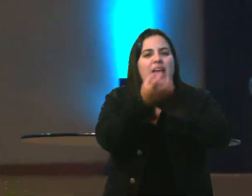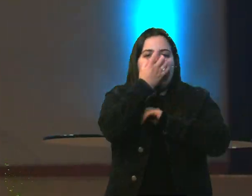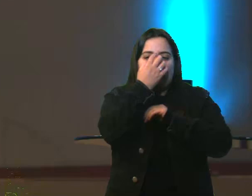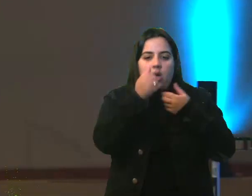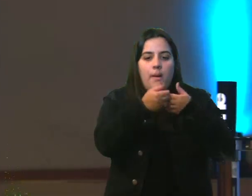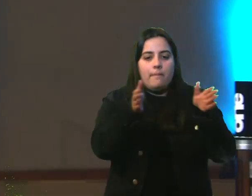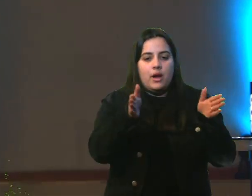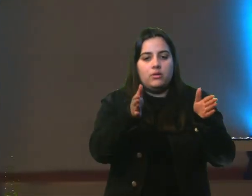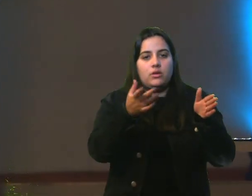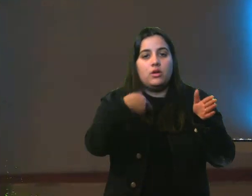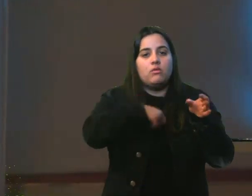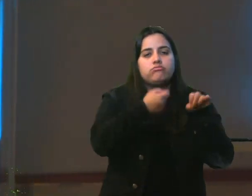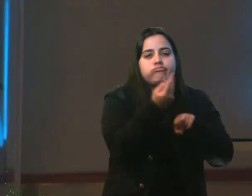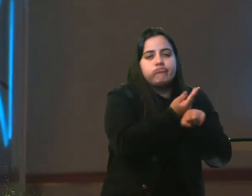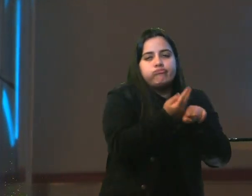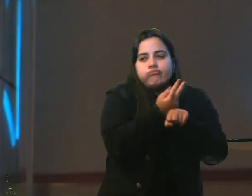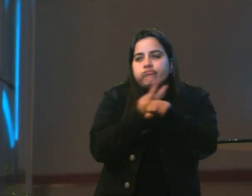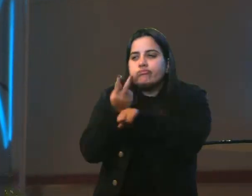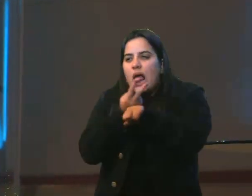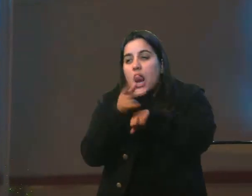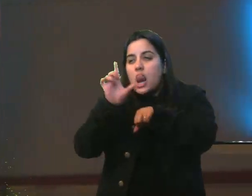Chegamos e fomos procurar o pet shop aberto.